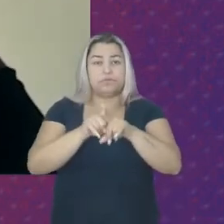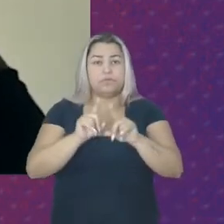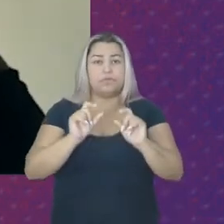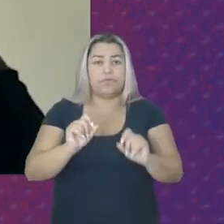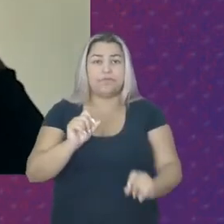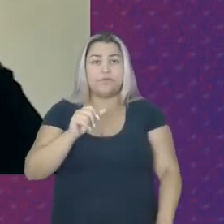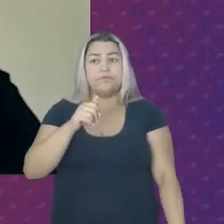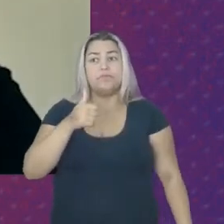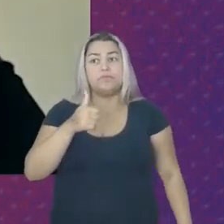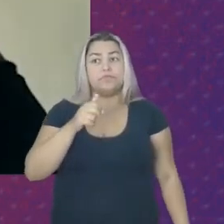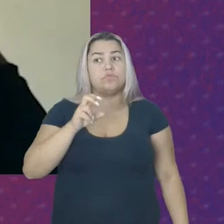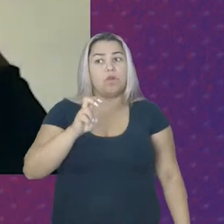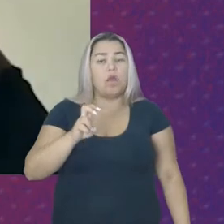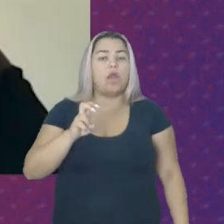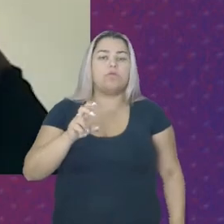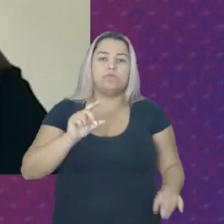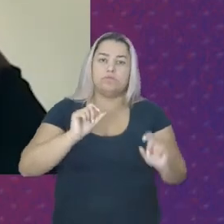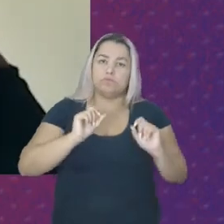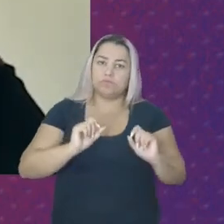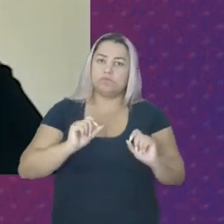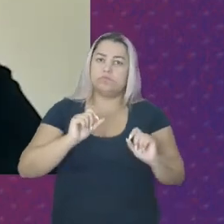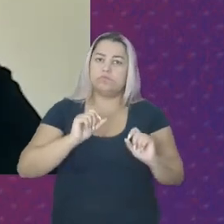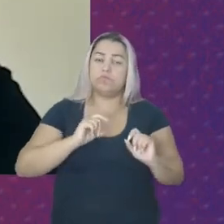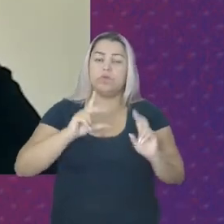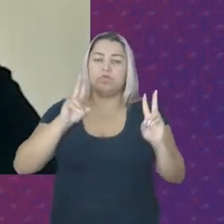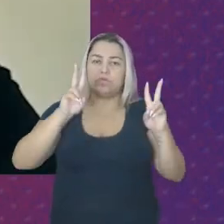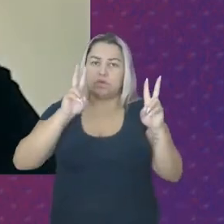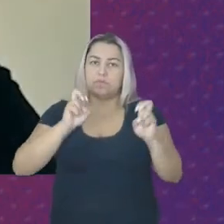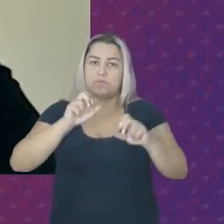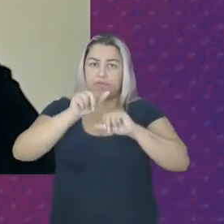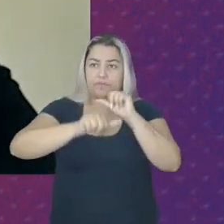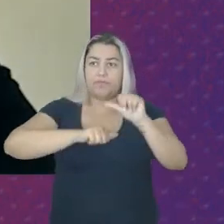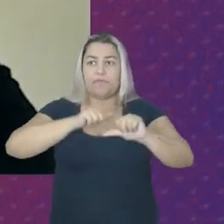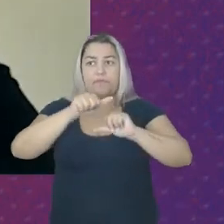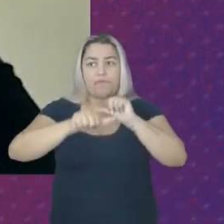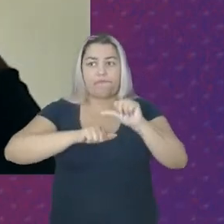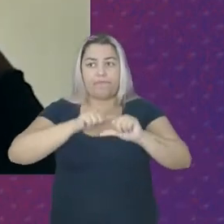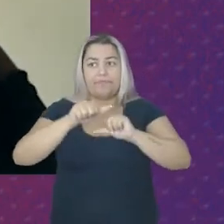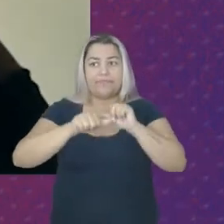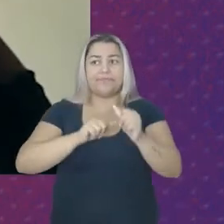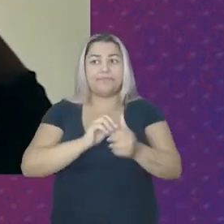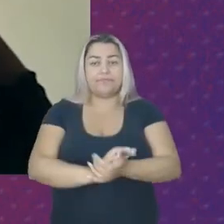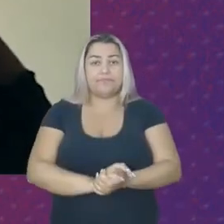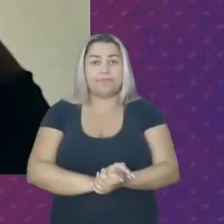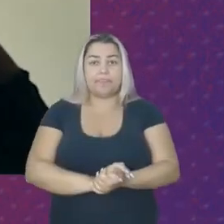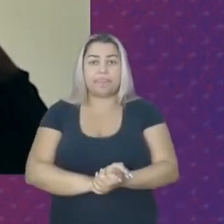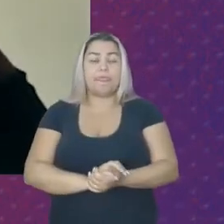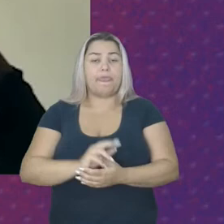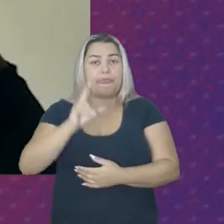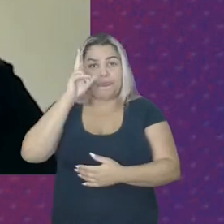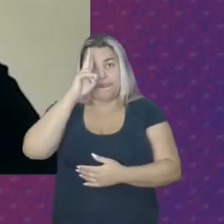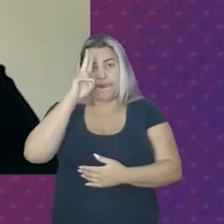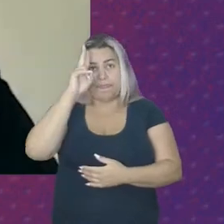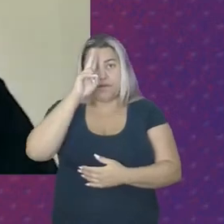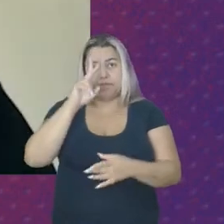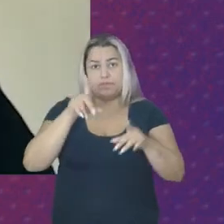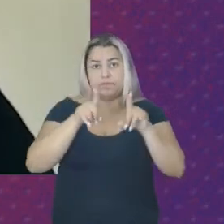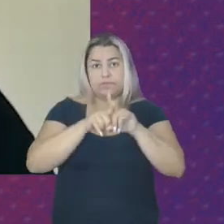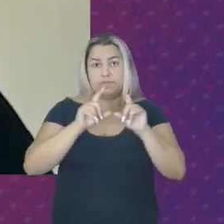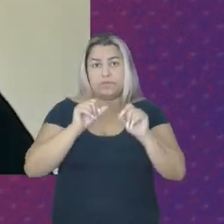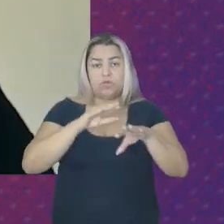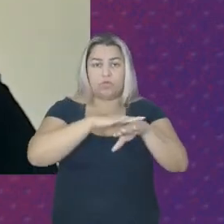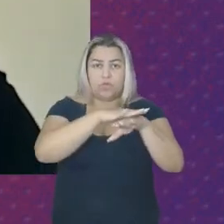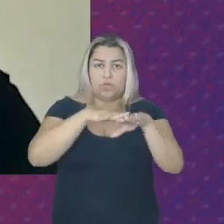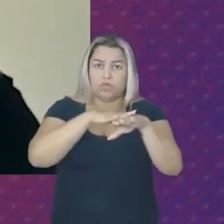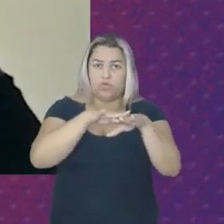com 1 minuto talvez não chegue, mas como tratar desse tema tão denso em 15 segundos? Ele pode ser, inclusive, um chamamento para uma conversa